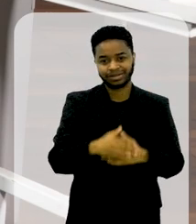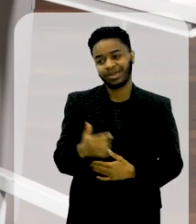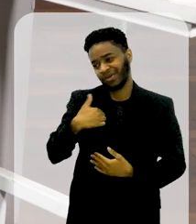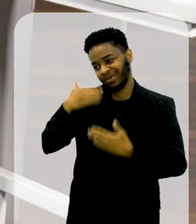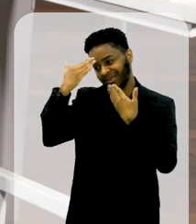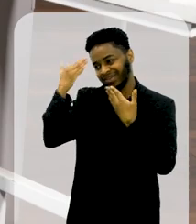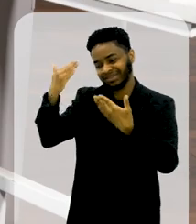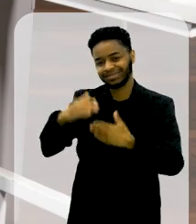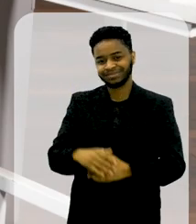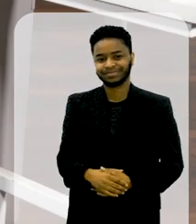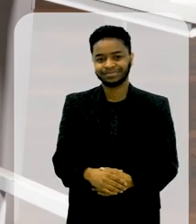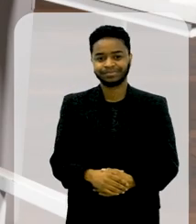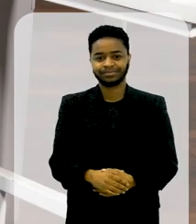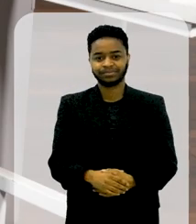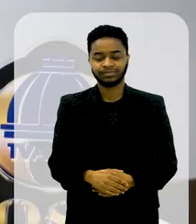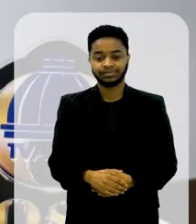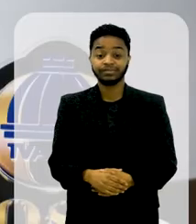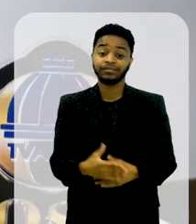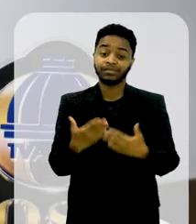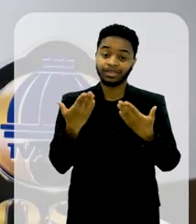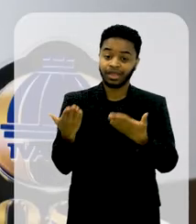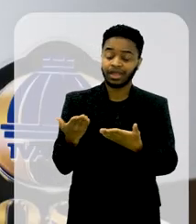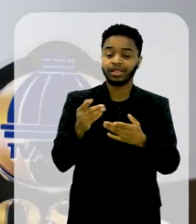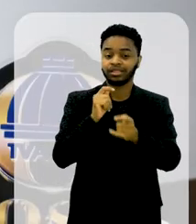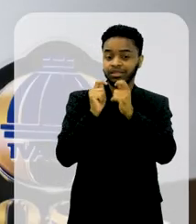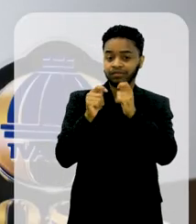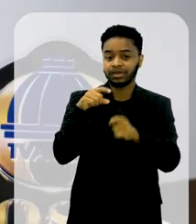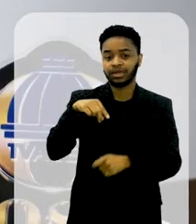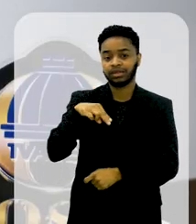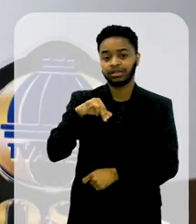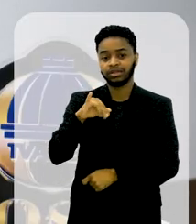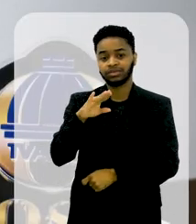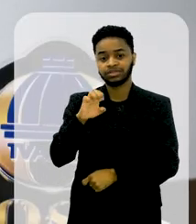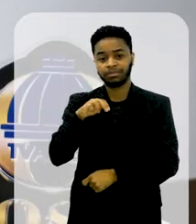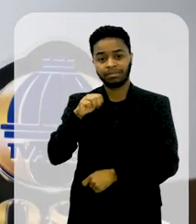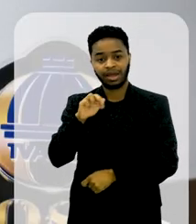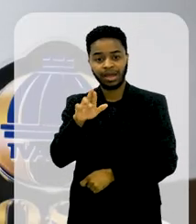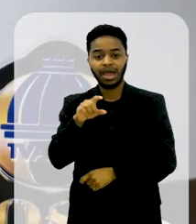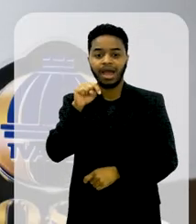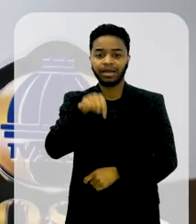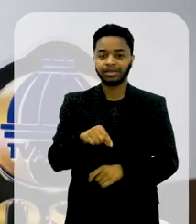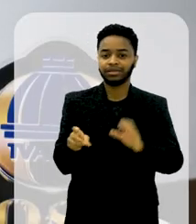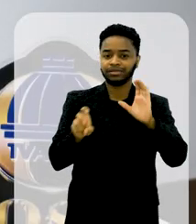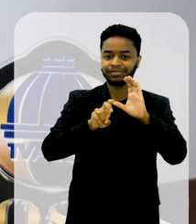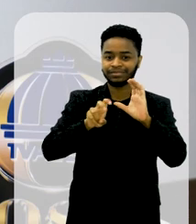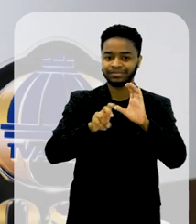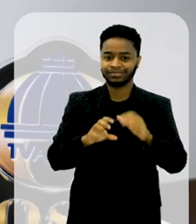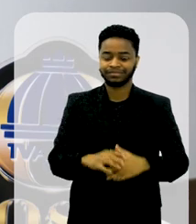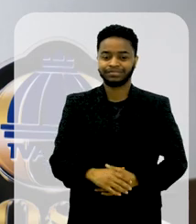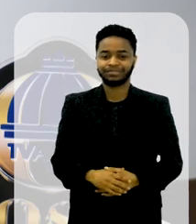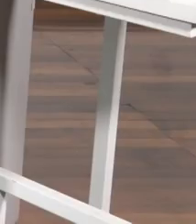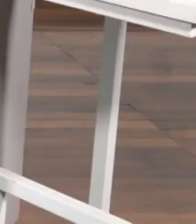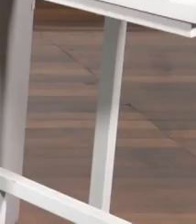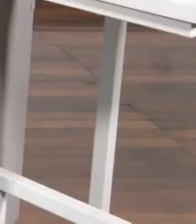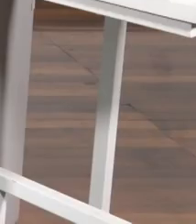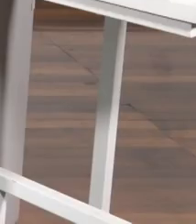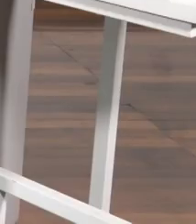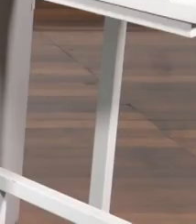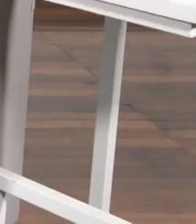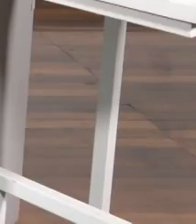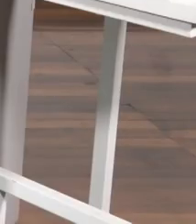demais Obrigada a você essa foiar Nogueira aqui no nosso Quintas com